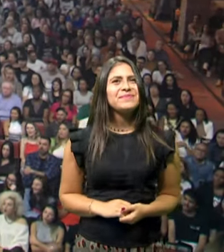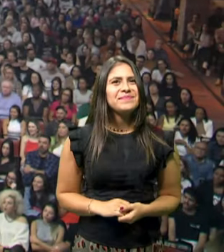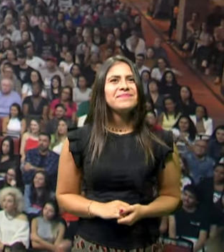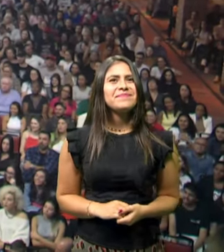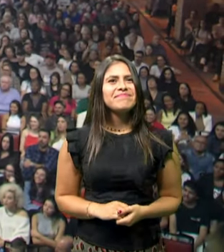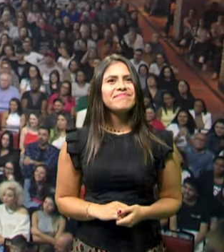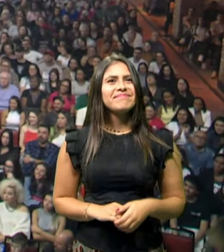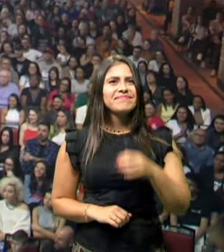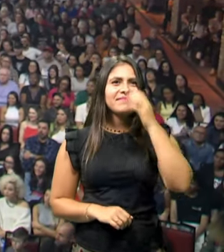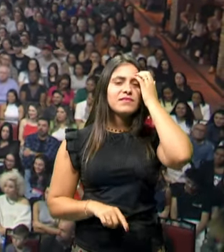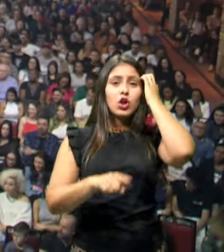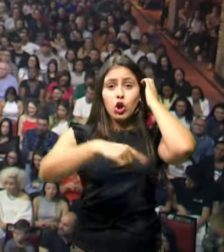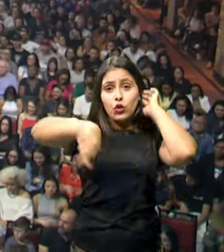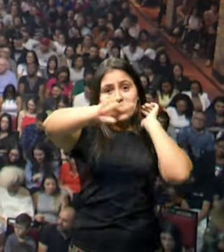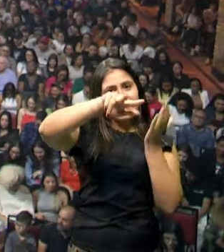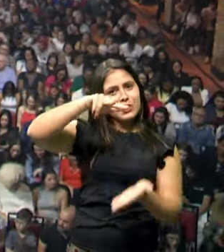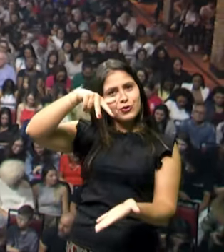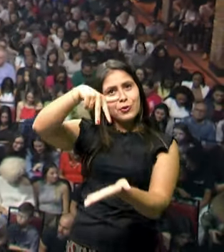A igreja de pé.